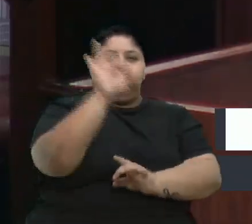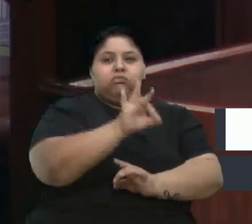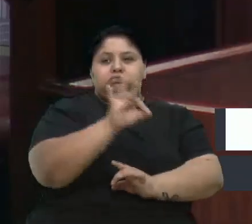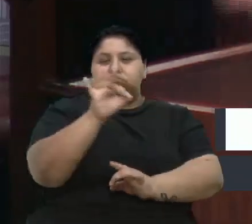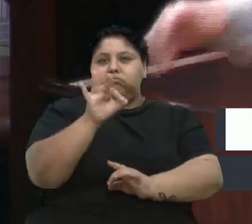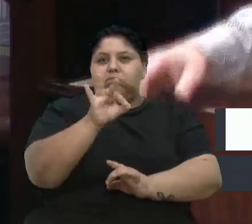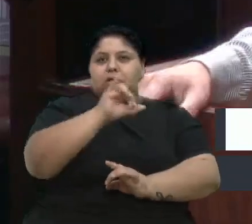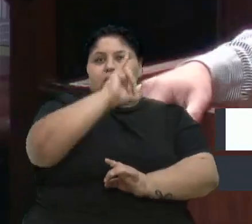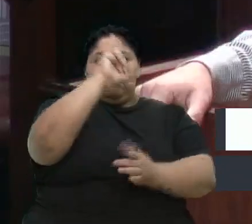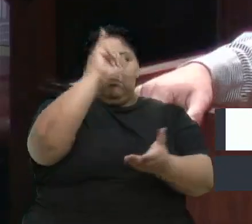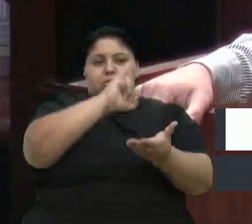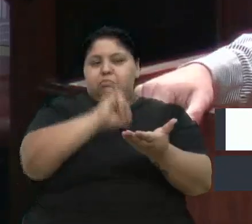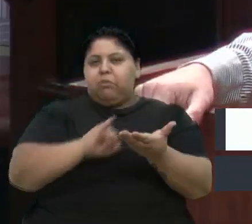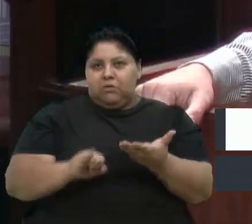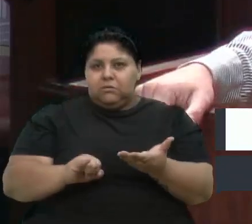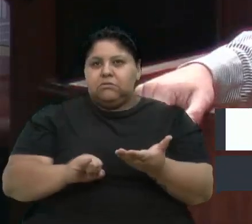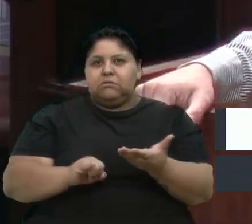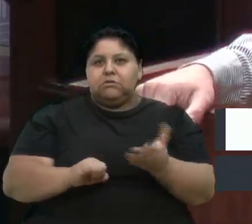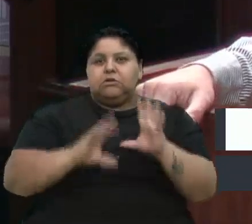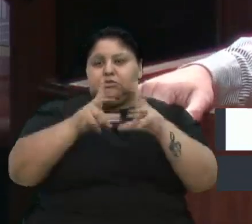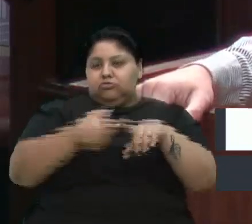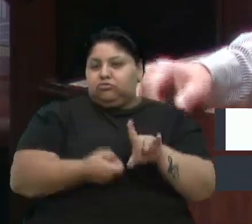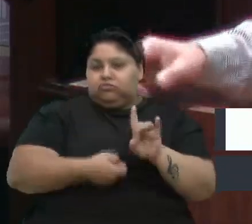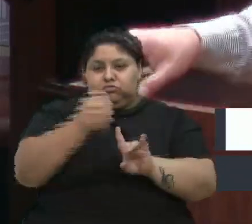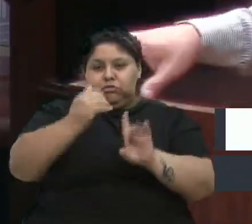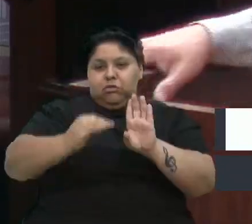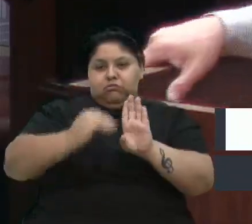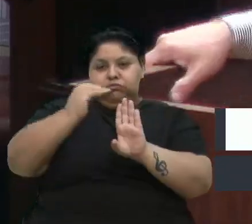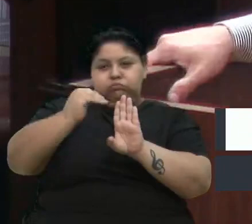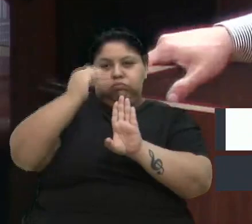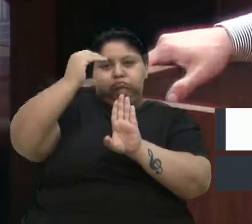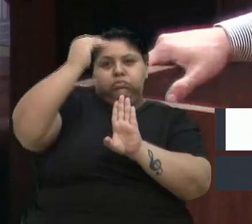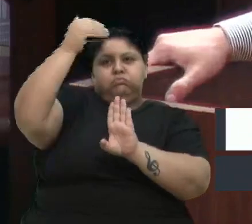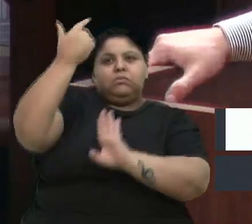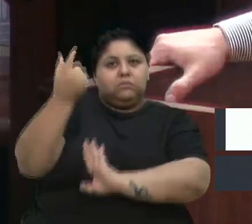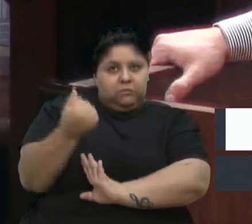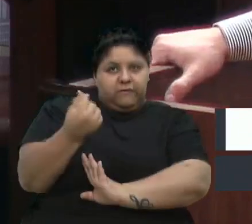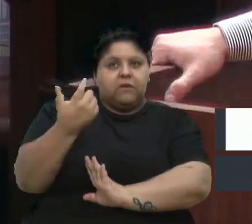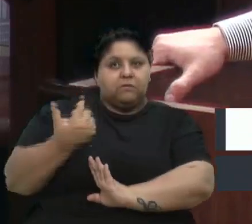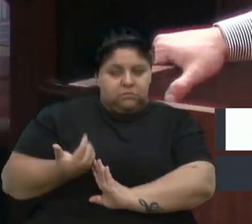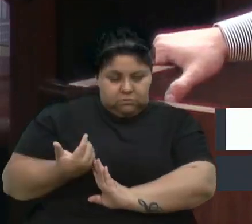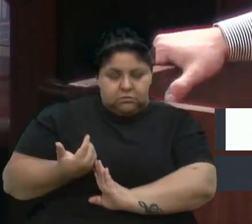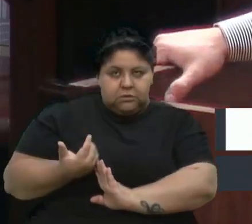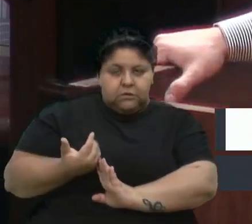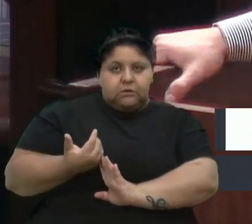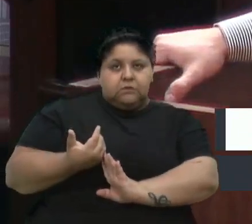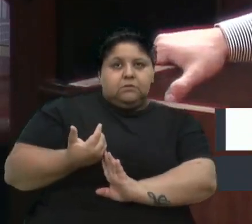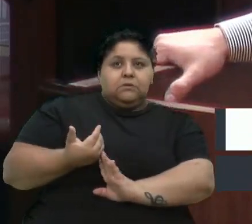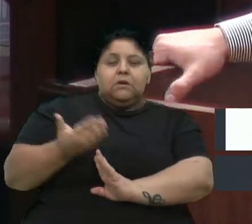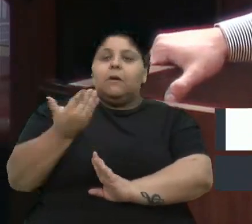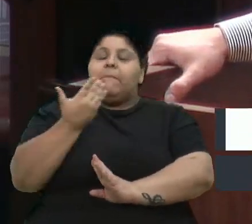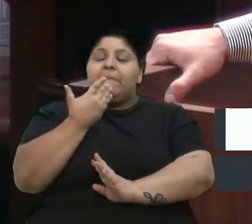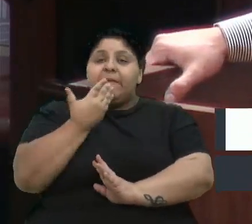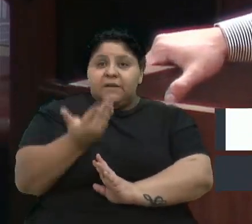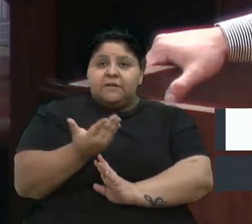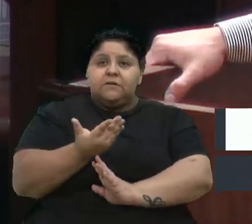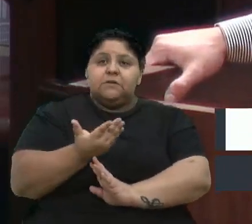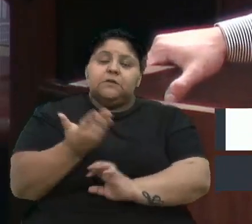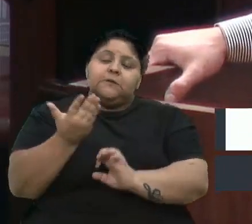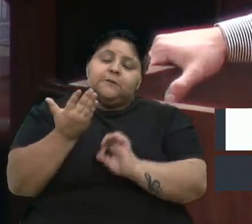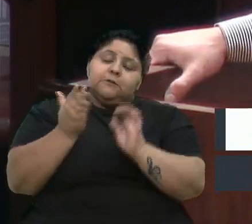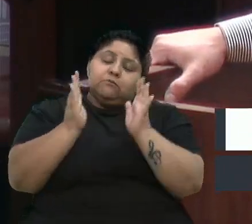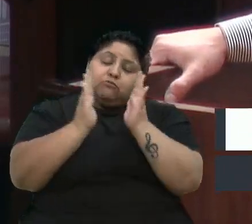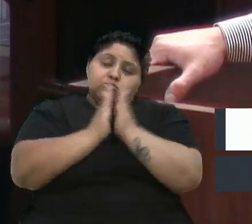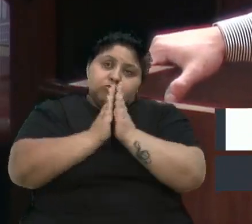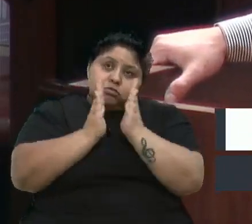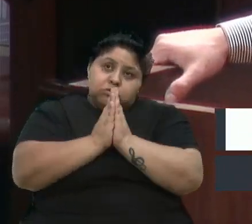os meses, ele acaba tendo elevação nos valores. E peço a gentileza